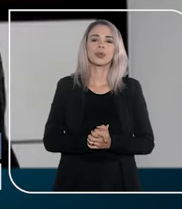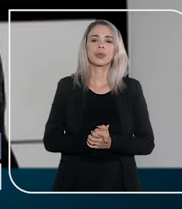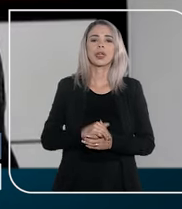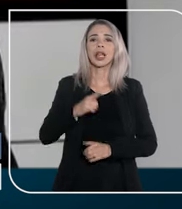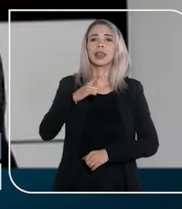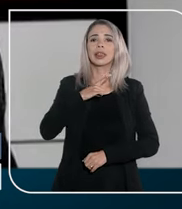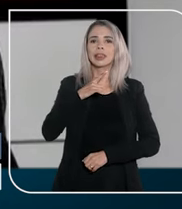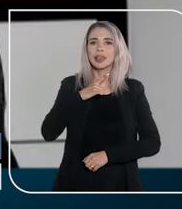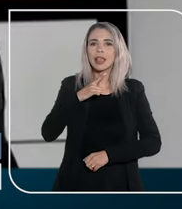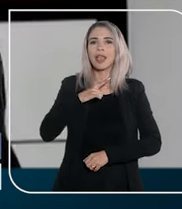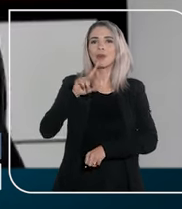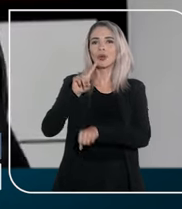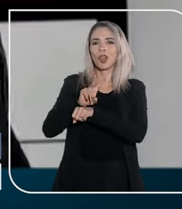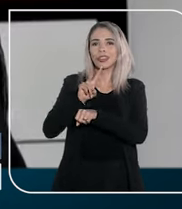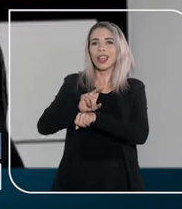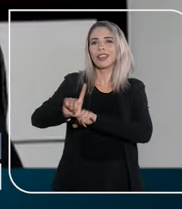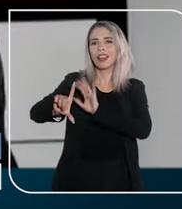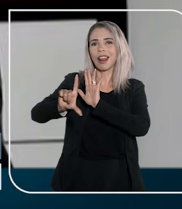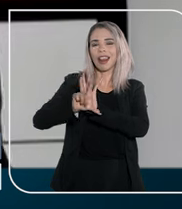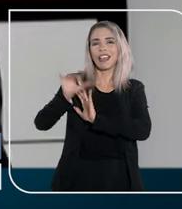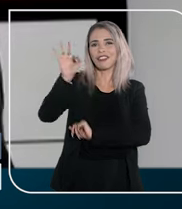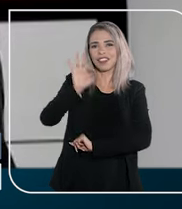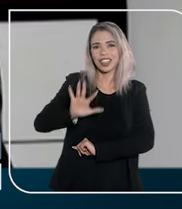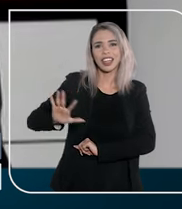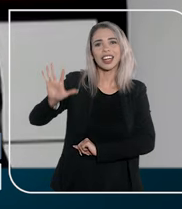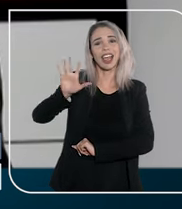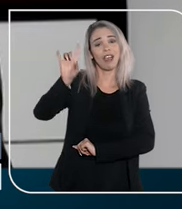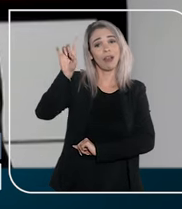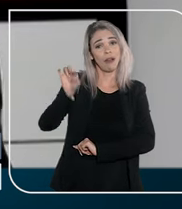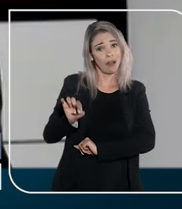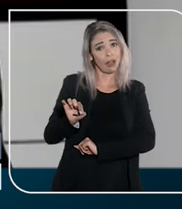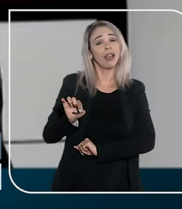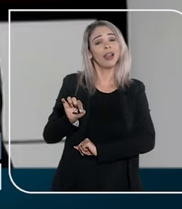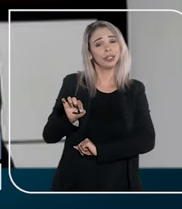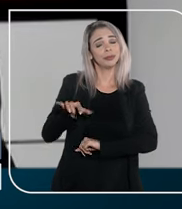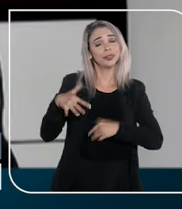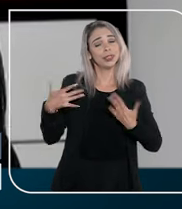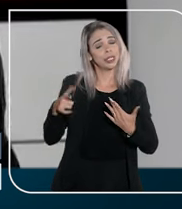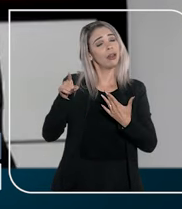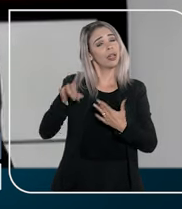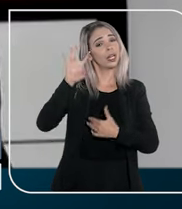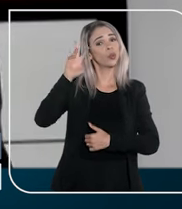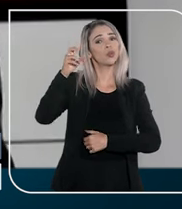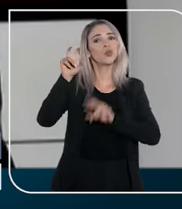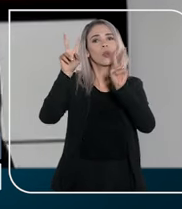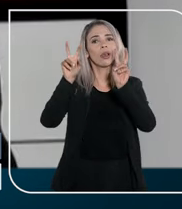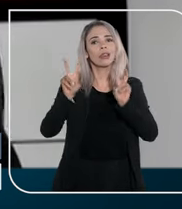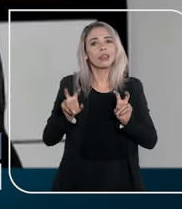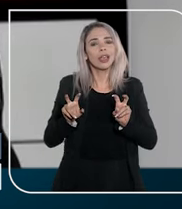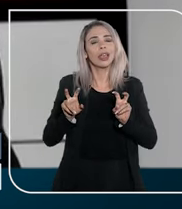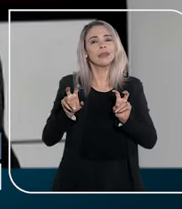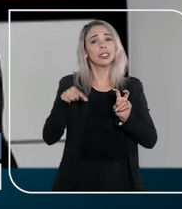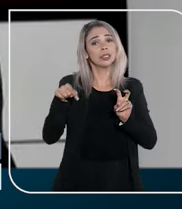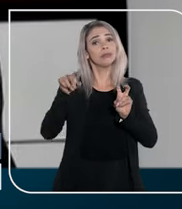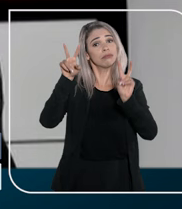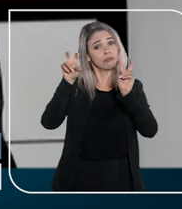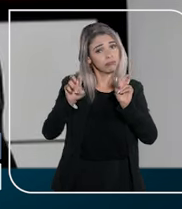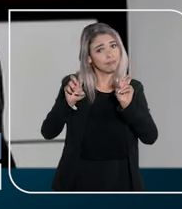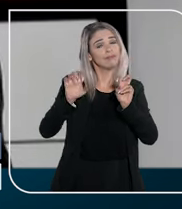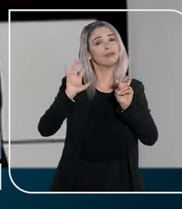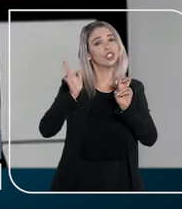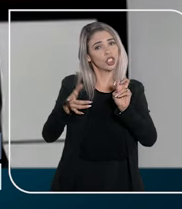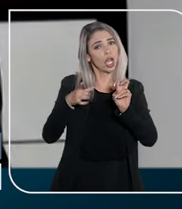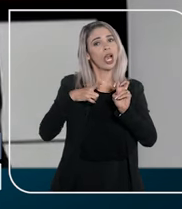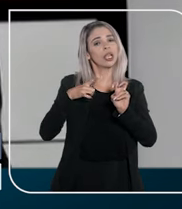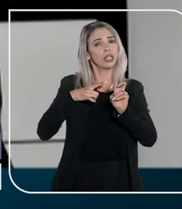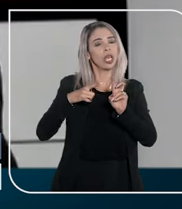aqui das nossas legislações federais, é o intérprete último da legislação federal, então ele acaba decidindo alguns casos, e esses casos, obviamente,